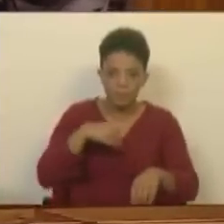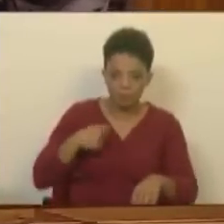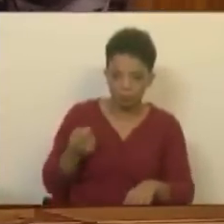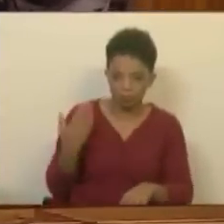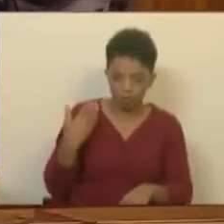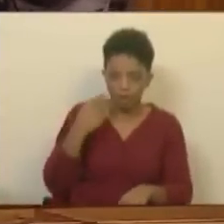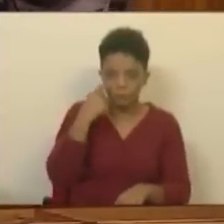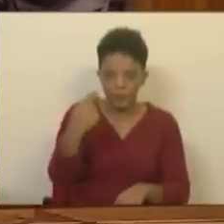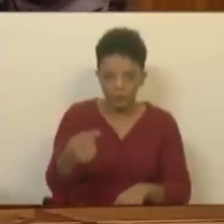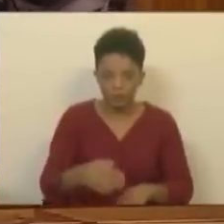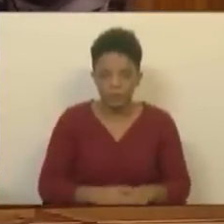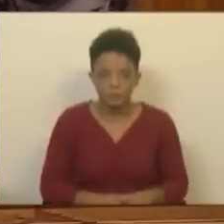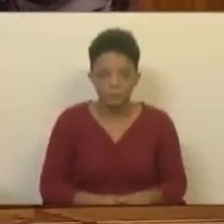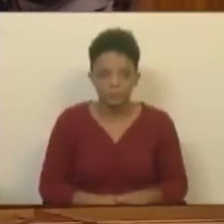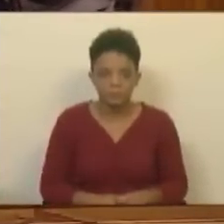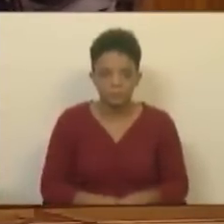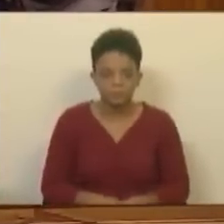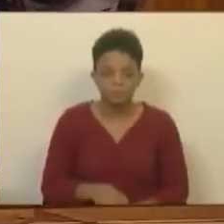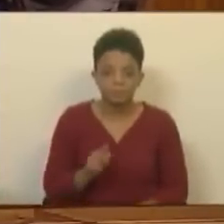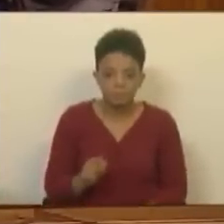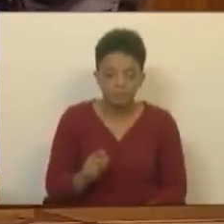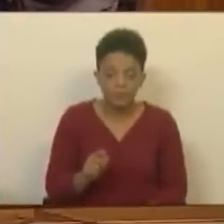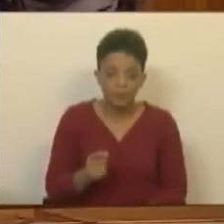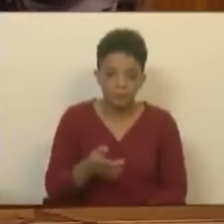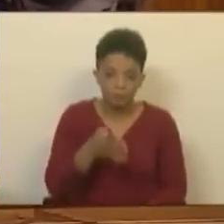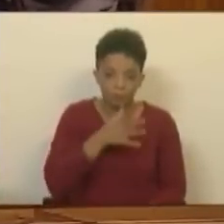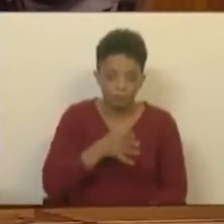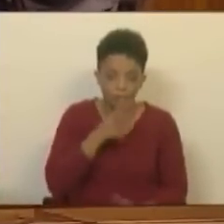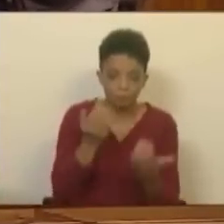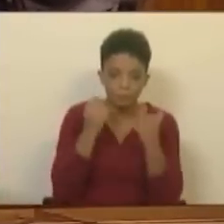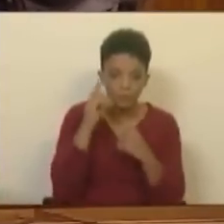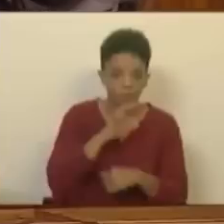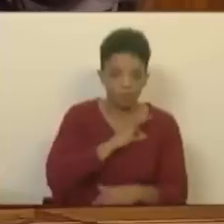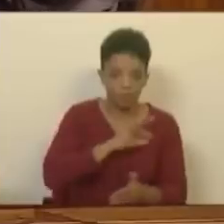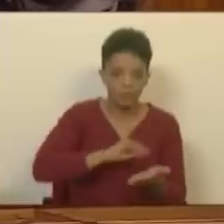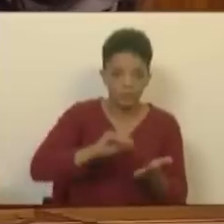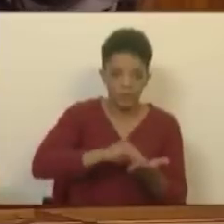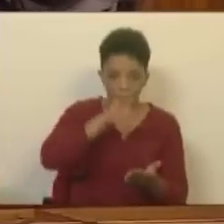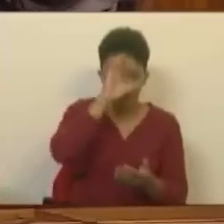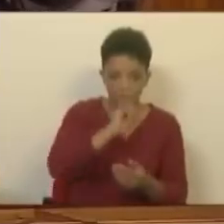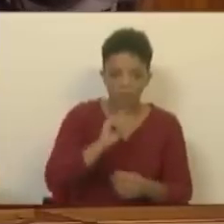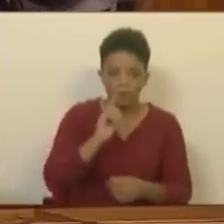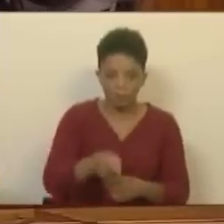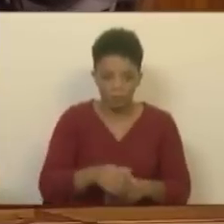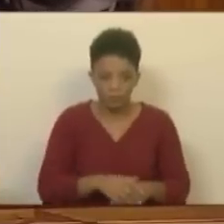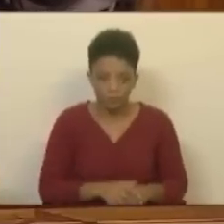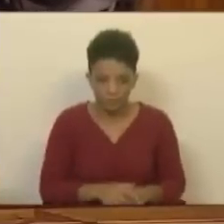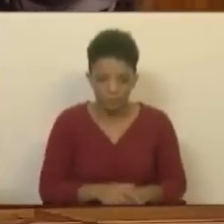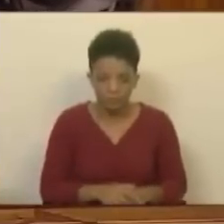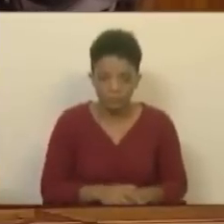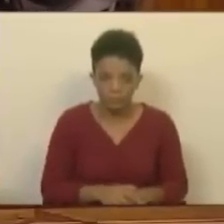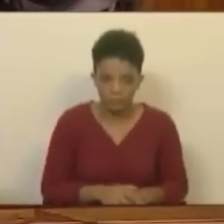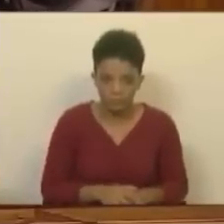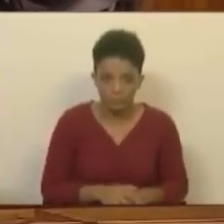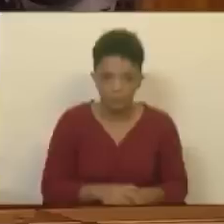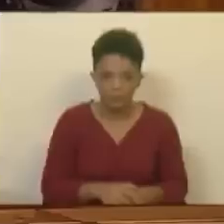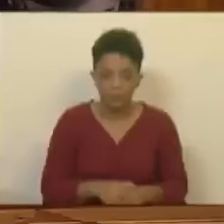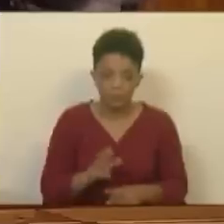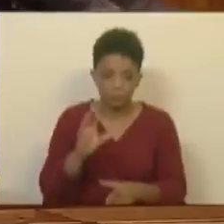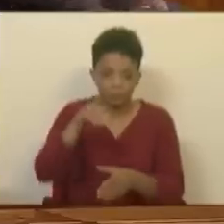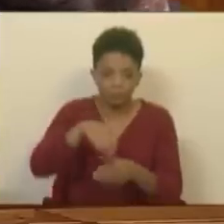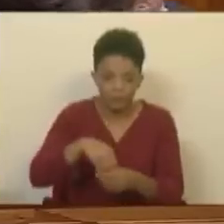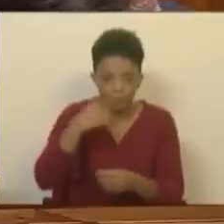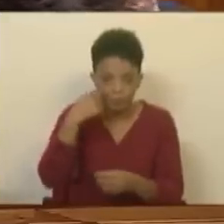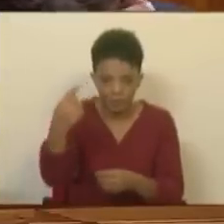recém especialistas aquilo que me informou a senhora secretária de estado é que aqueles que não foram incluídos